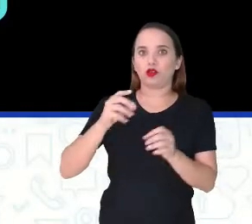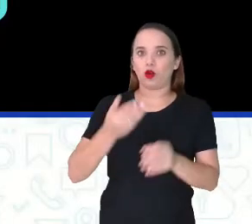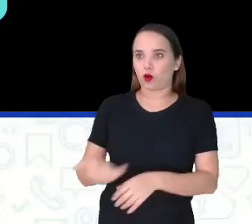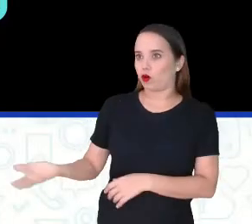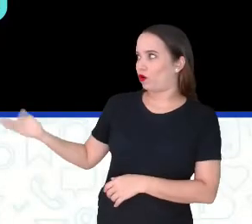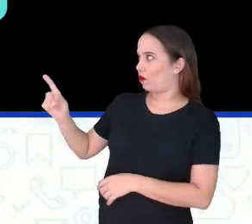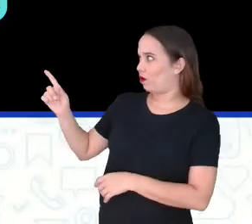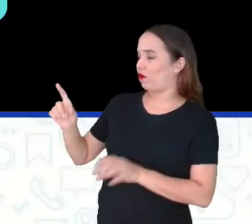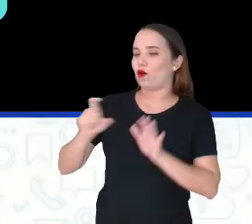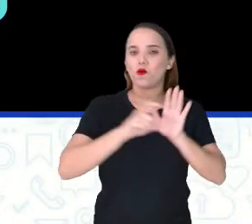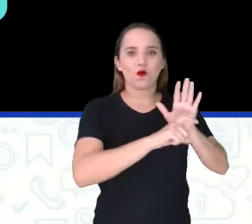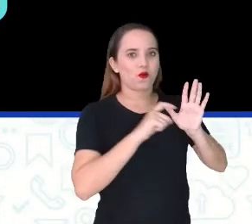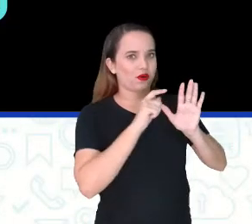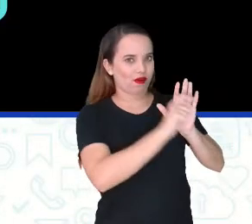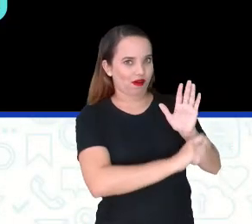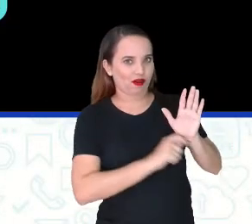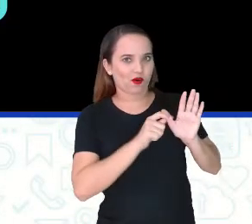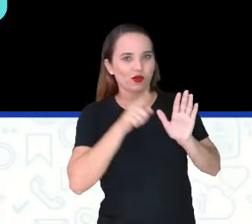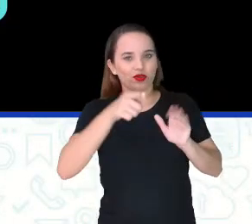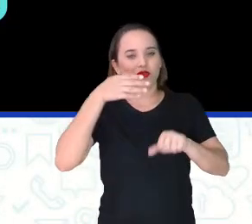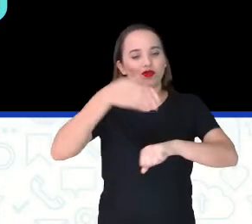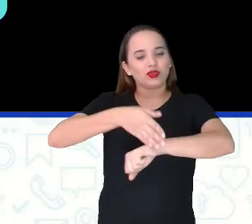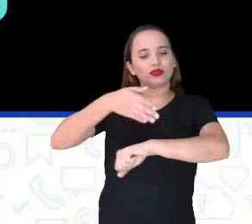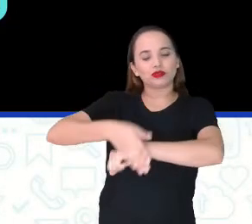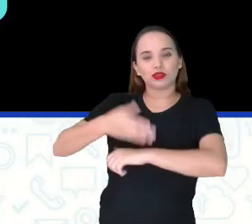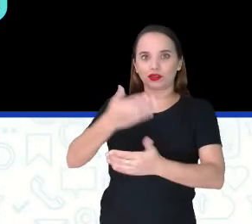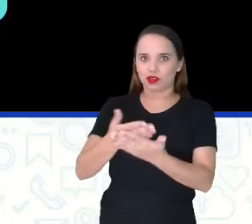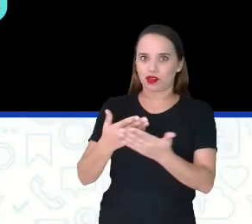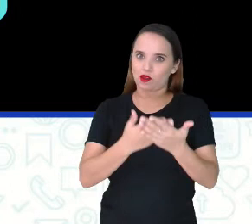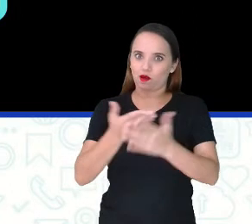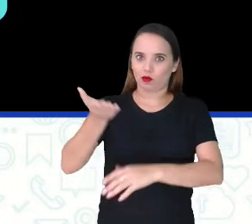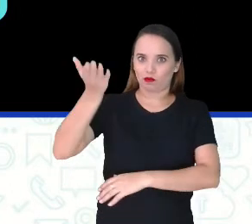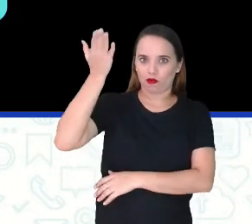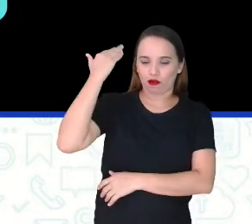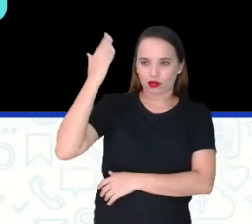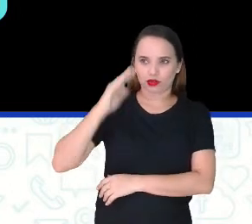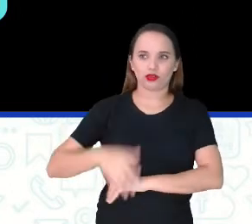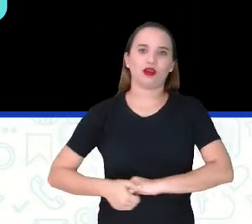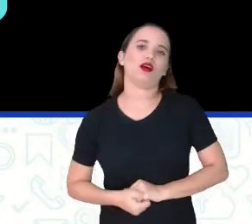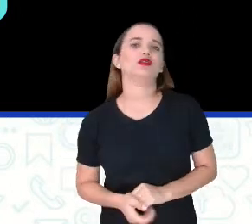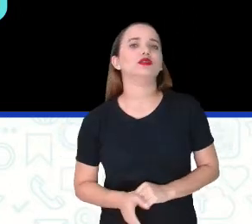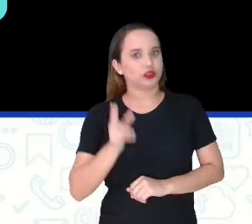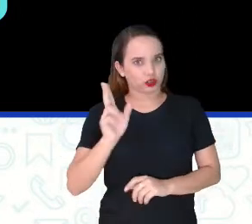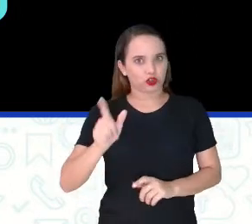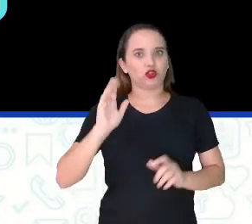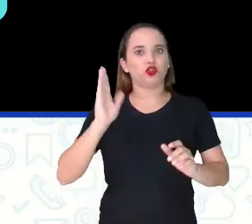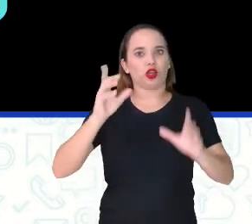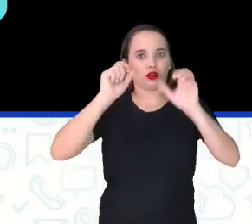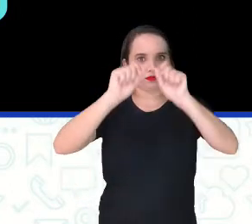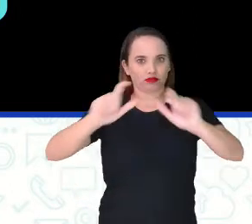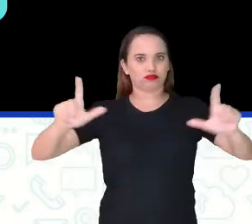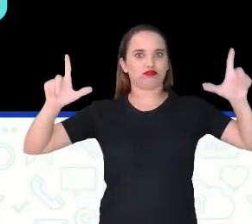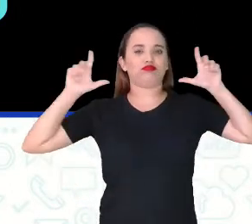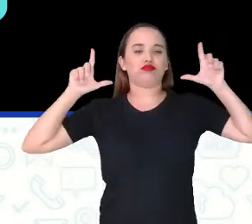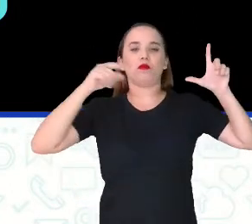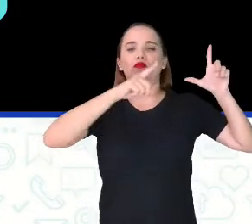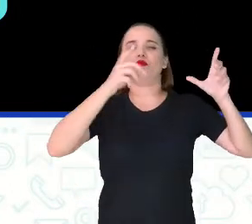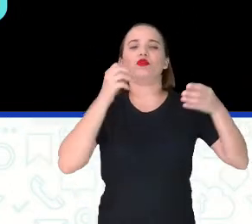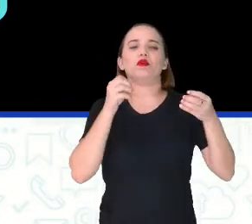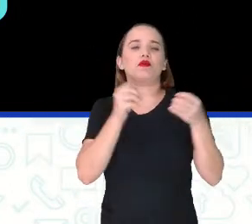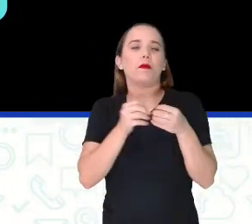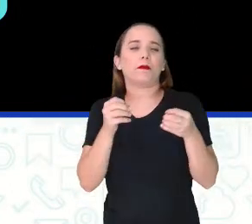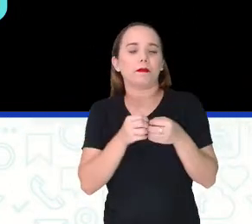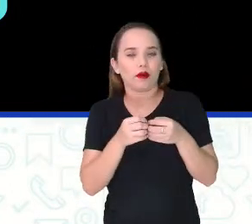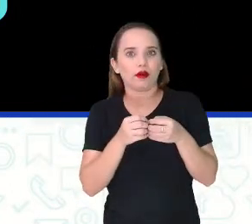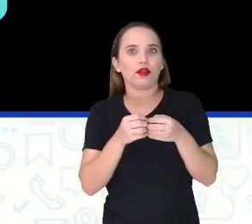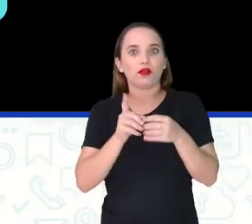vocês poderem acessar a aula anterior. Então, o Billy já fez aí, né, já botou a tela grandona para vocês aproximarem a câmera do celular